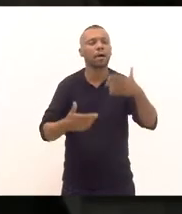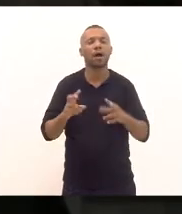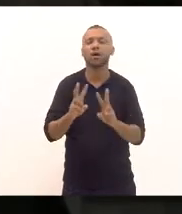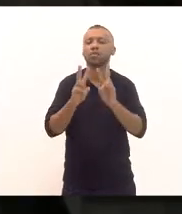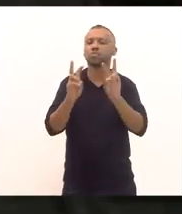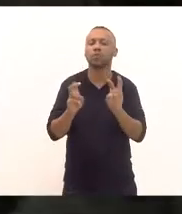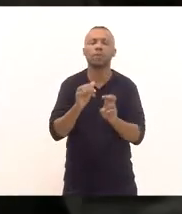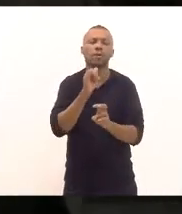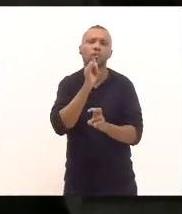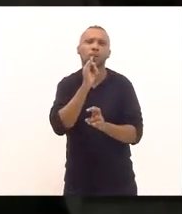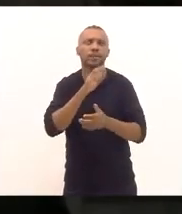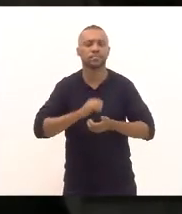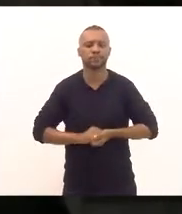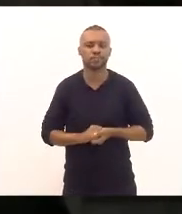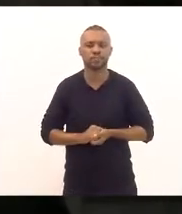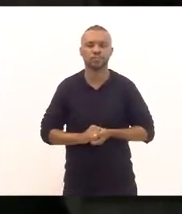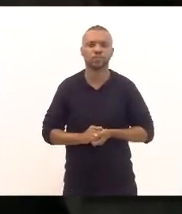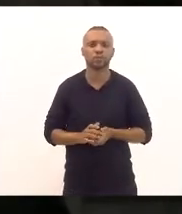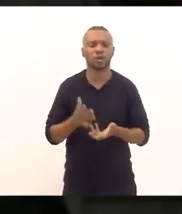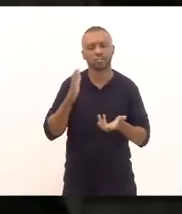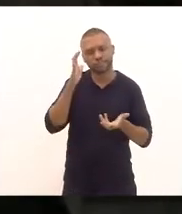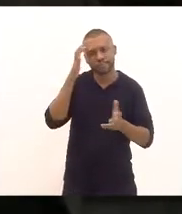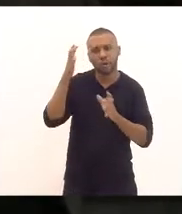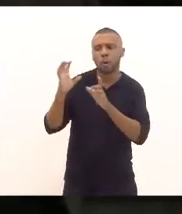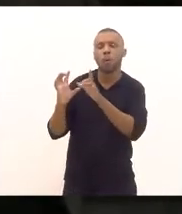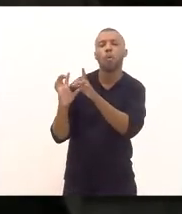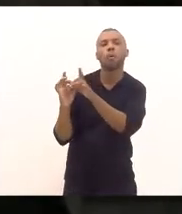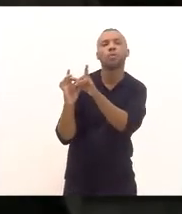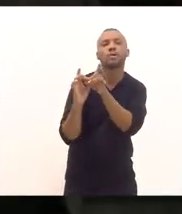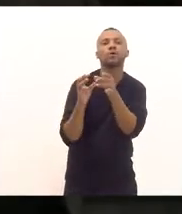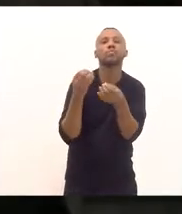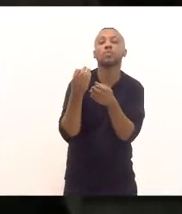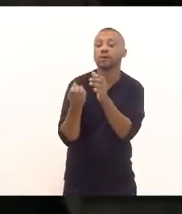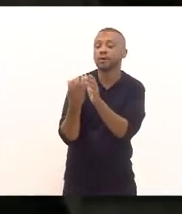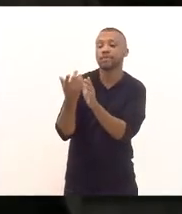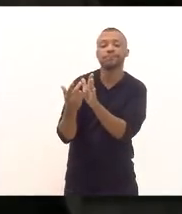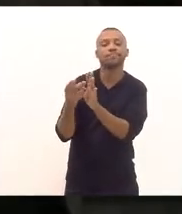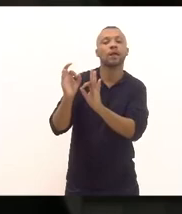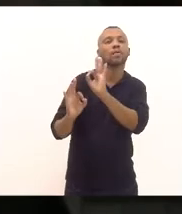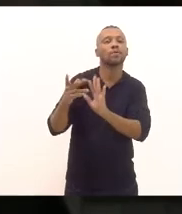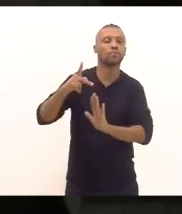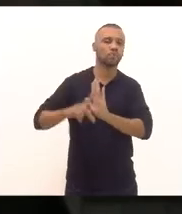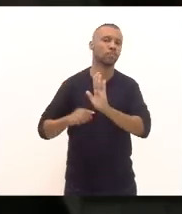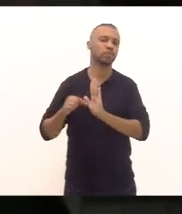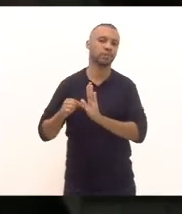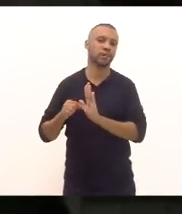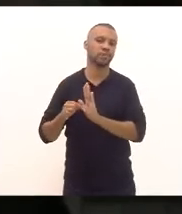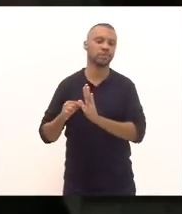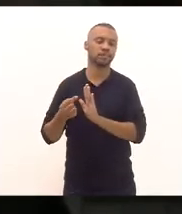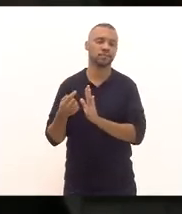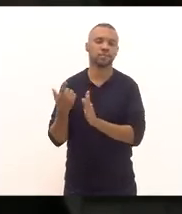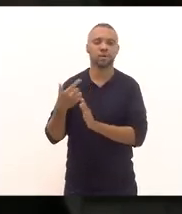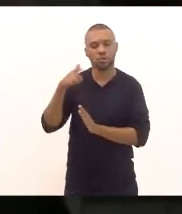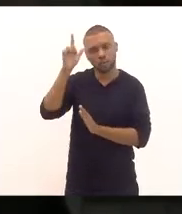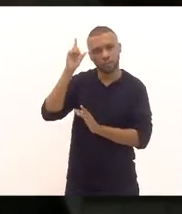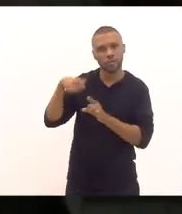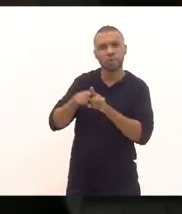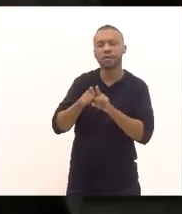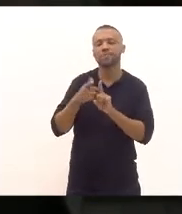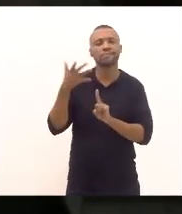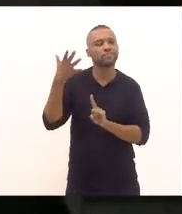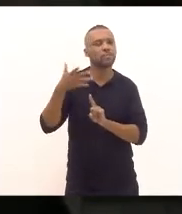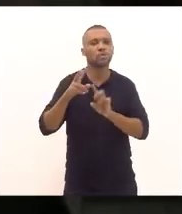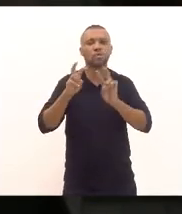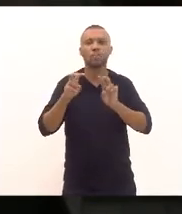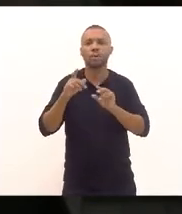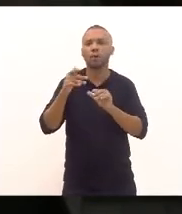digamos assim o contexto da elaboração desse projeto e o Luiz Paulo também tem que ver e o sobre